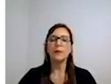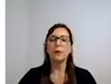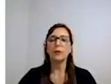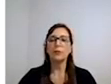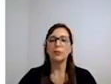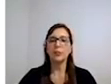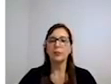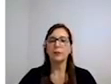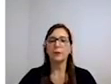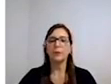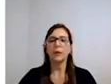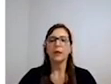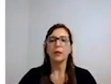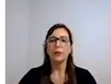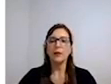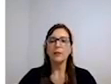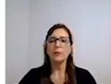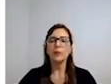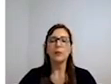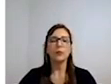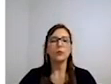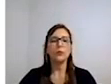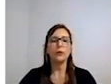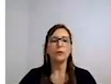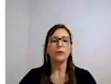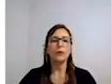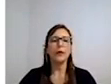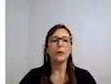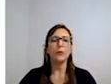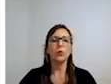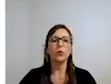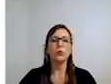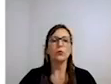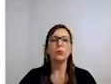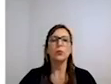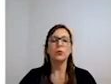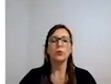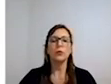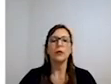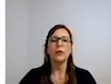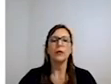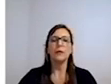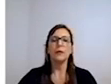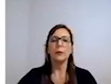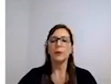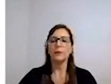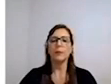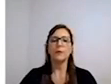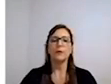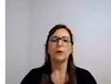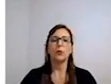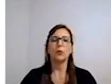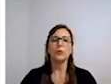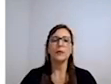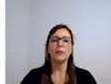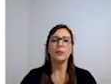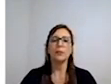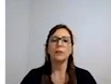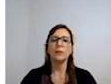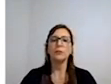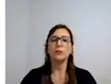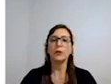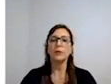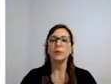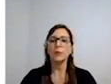percepção auditiva. E o 12º nervo é hipoglosso motor. Ele tem a percepção gustativa